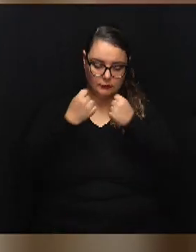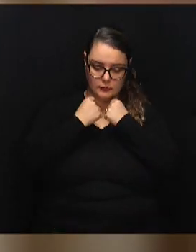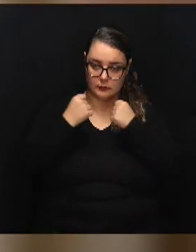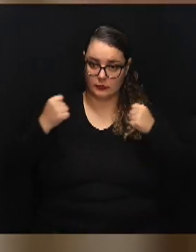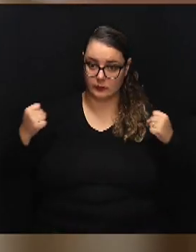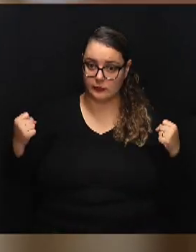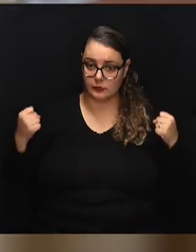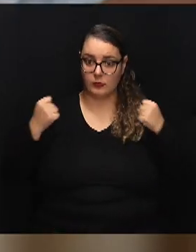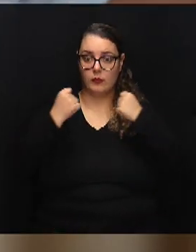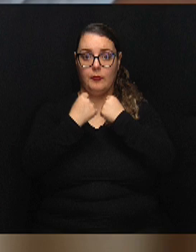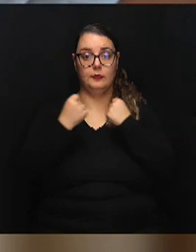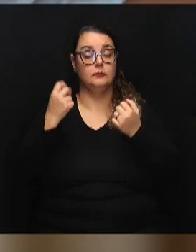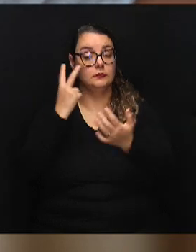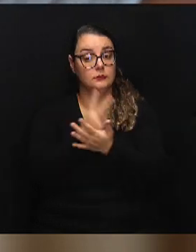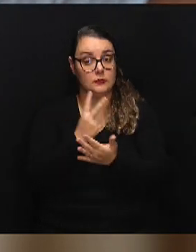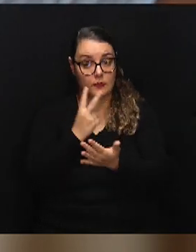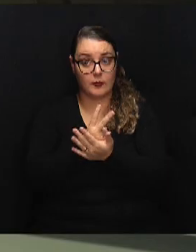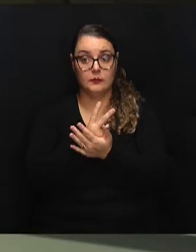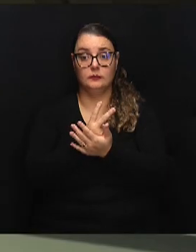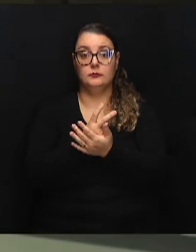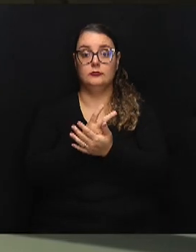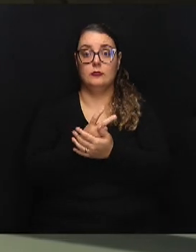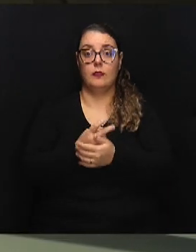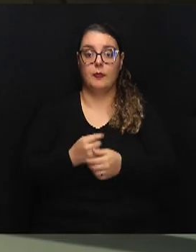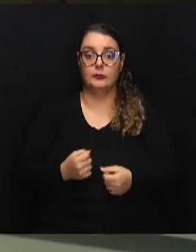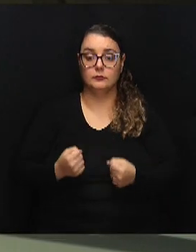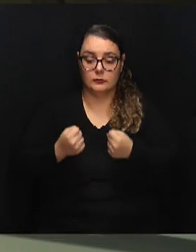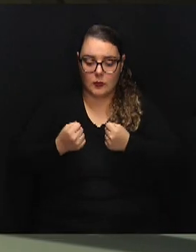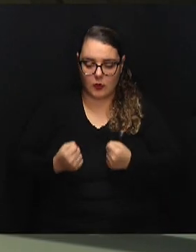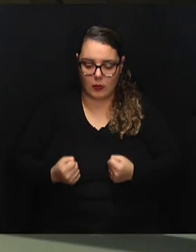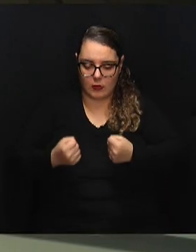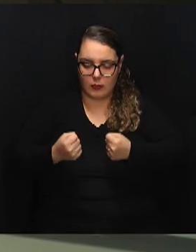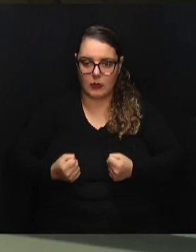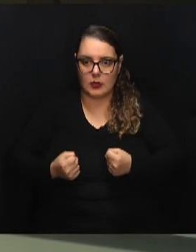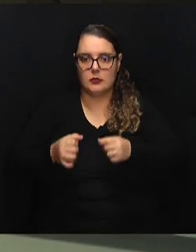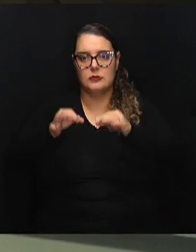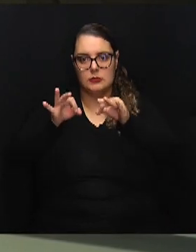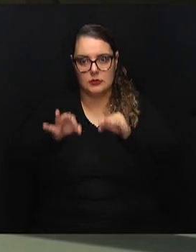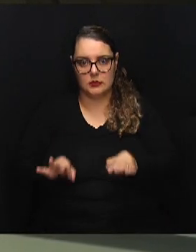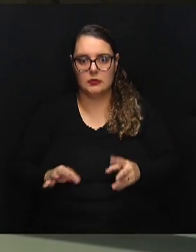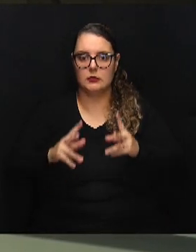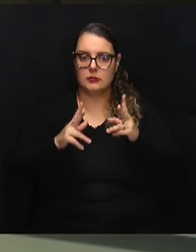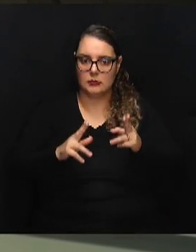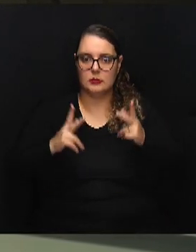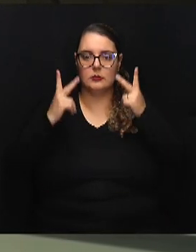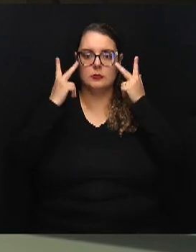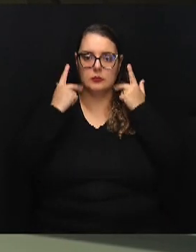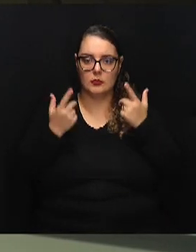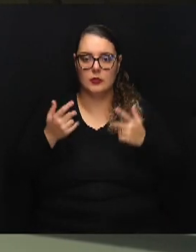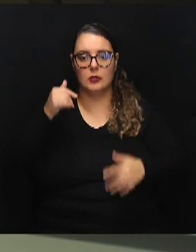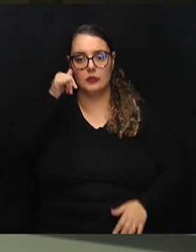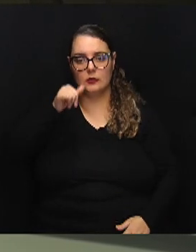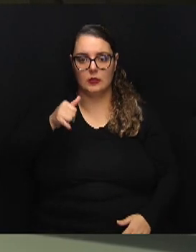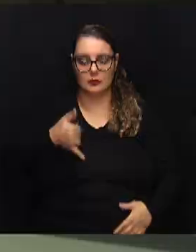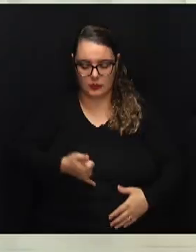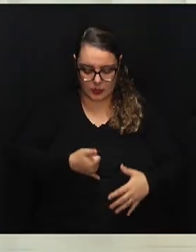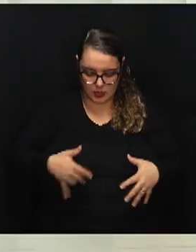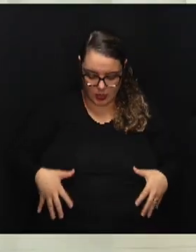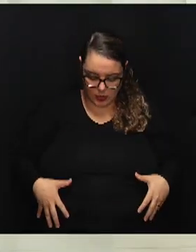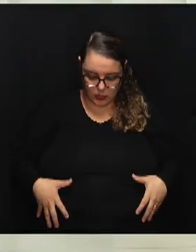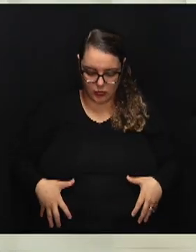física regular, manter o peso, né, de acordo com a normalidade, evitar aquela gordura,